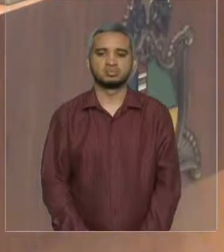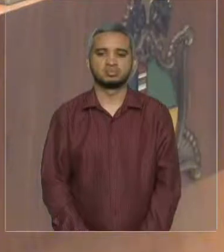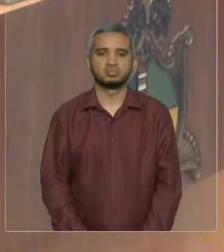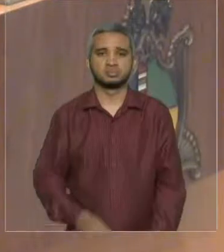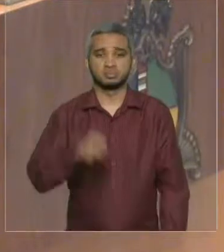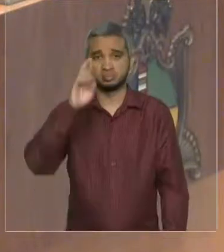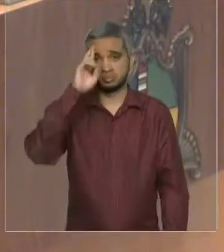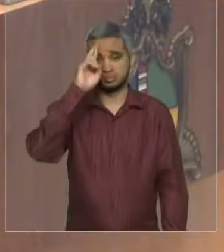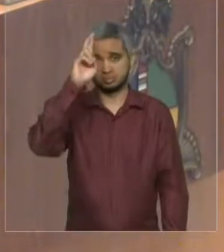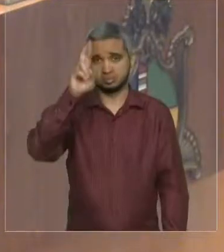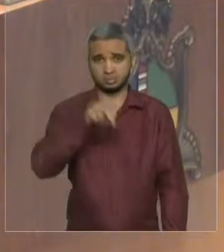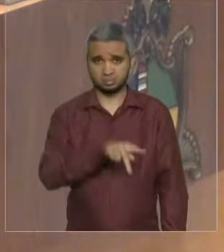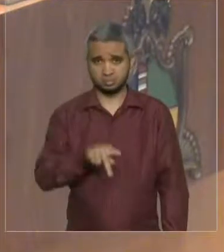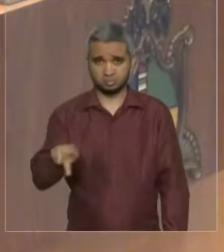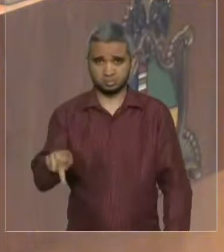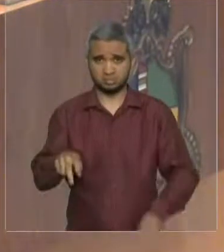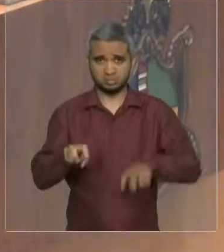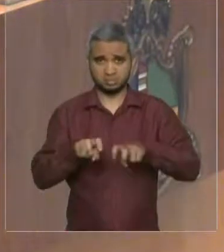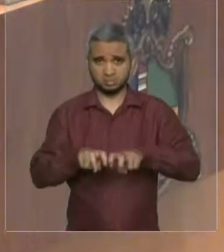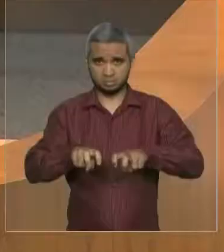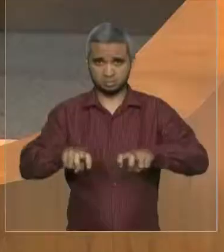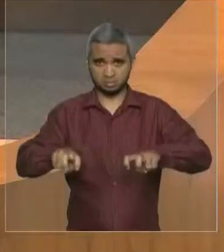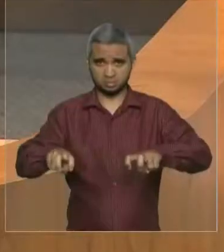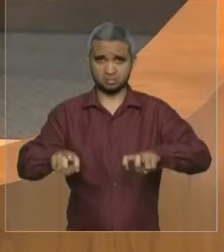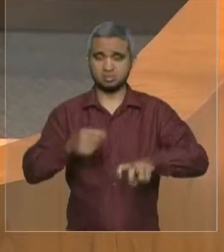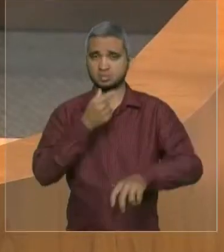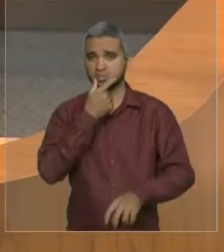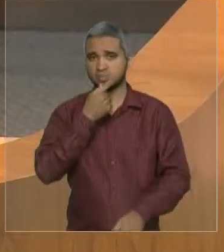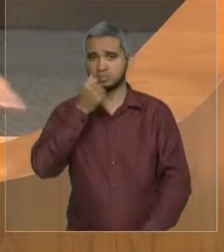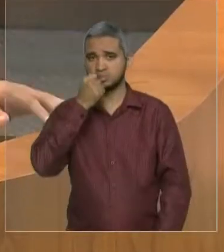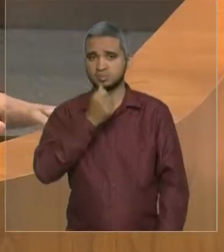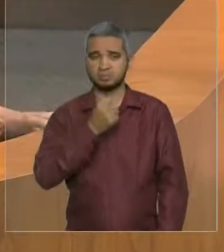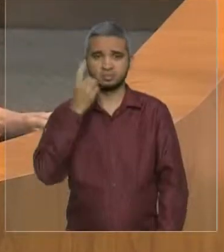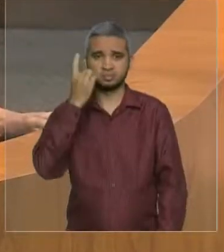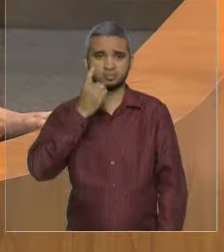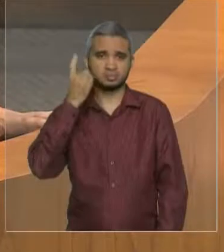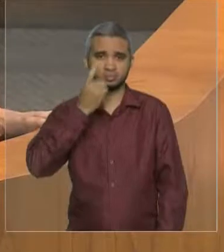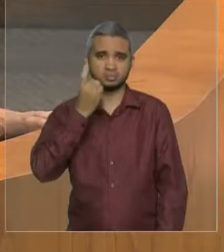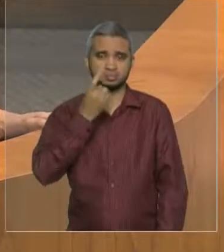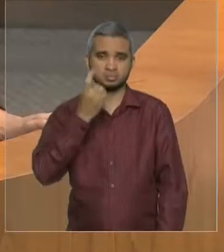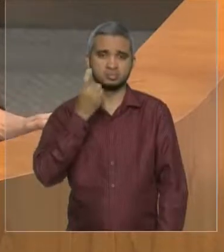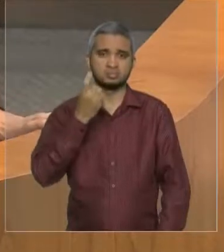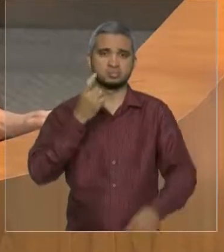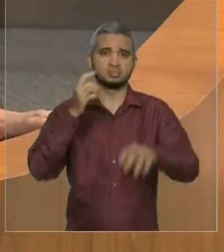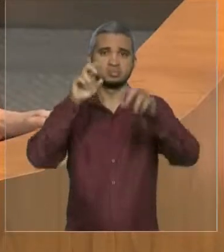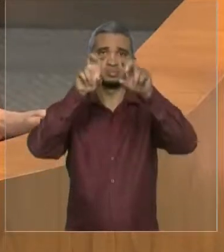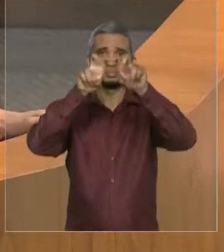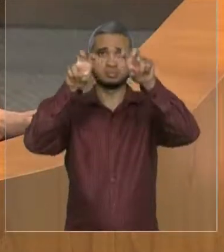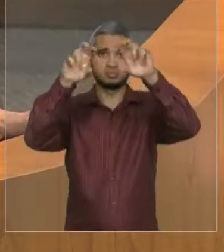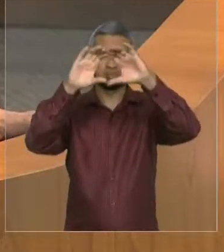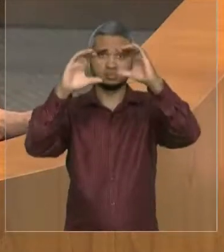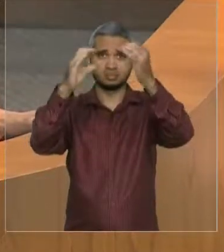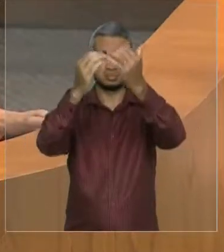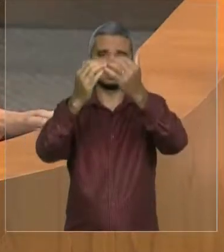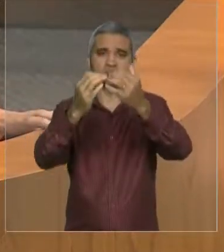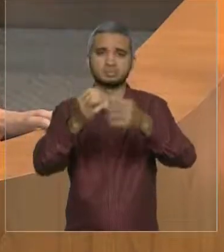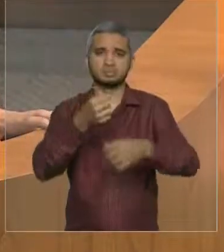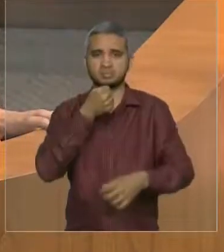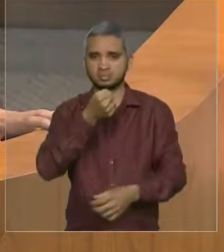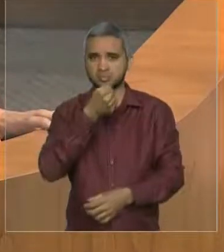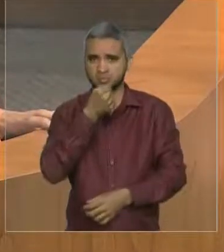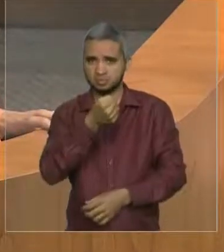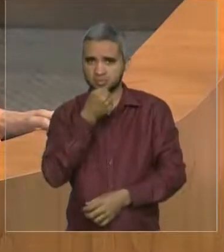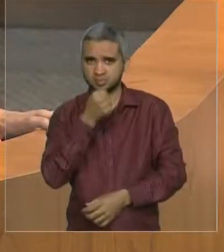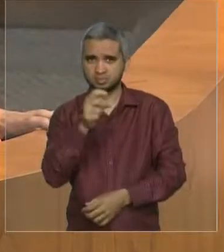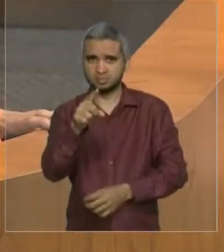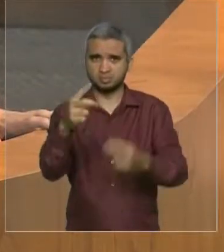Senhor presidente, demais membros da mesa, senhoras e senhores deputados, galeria, imprensa, internautas, telespectadores, acompanham por